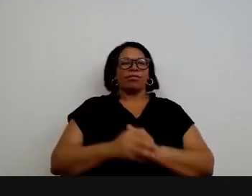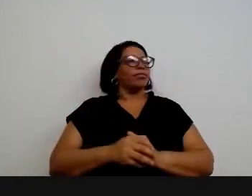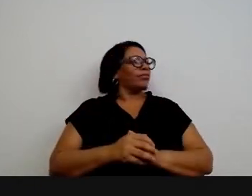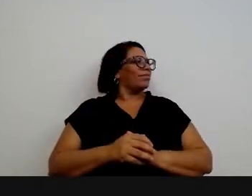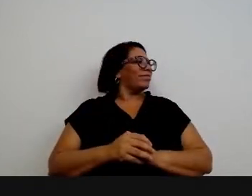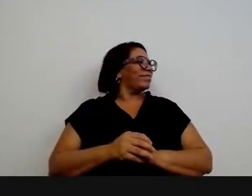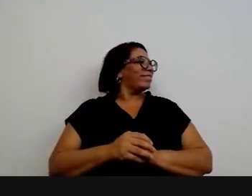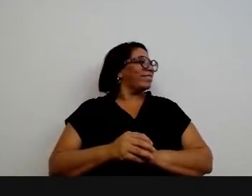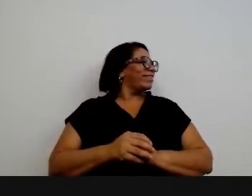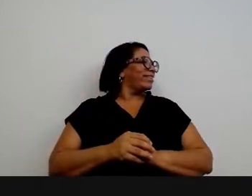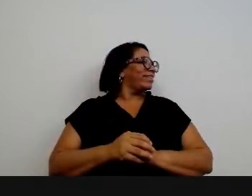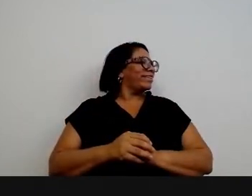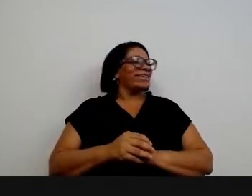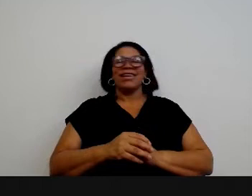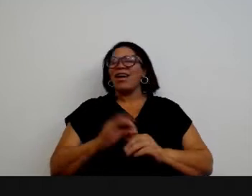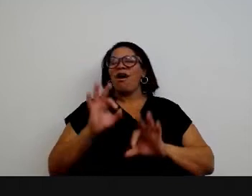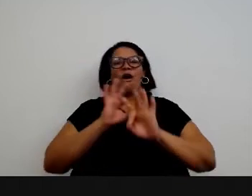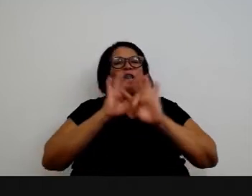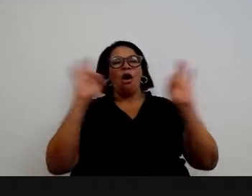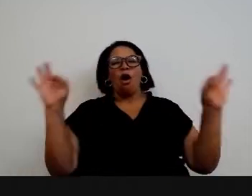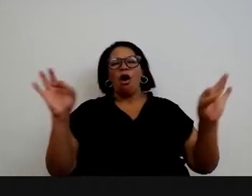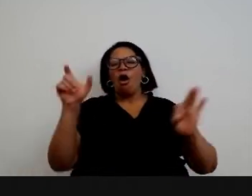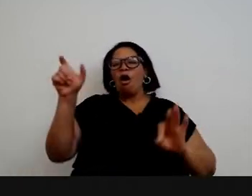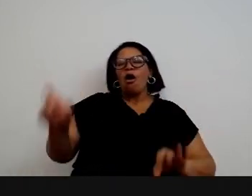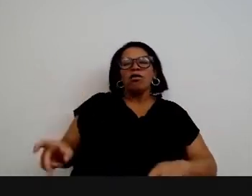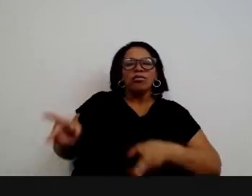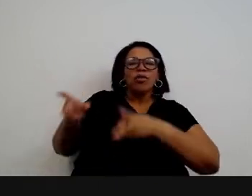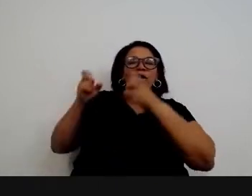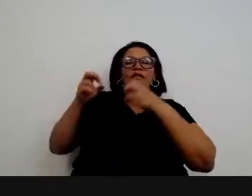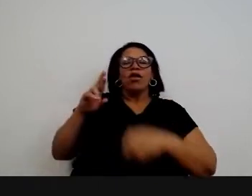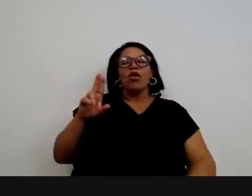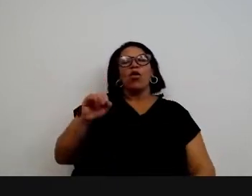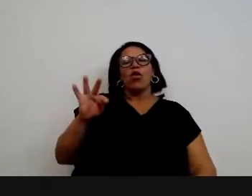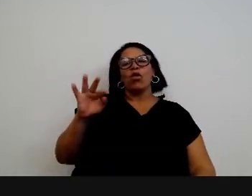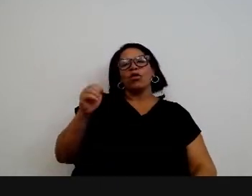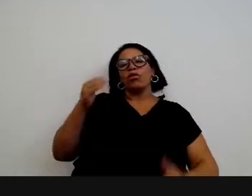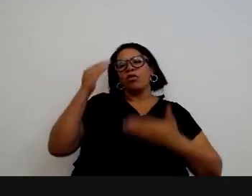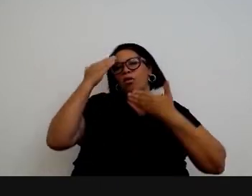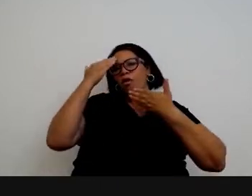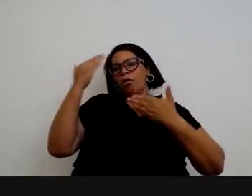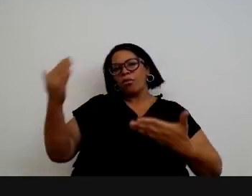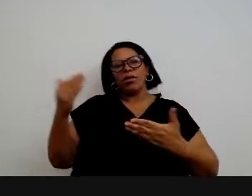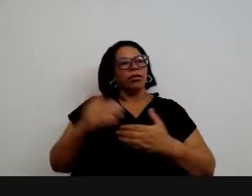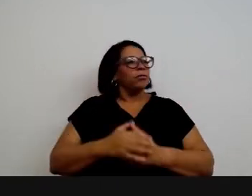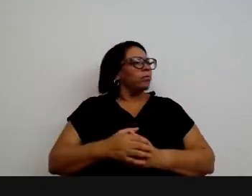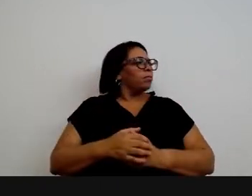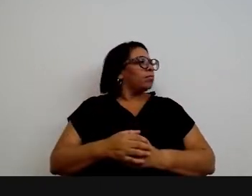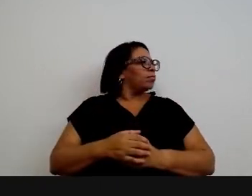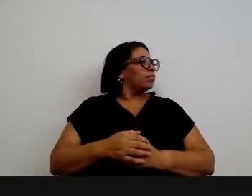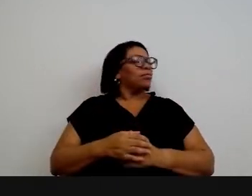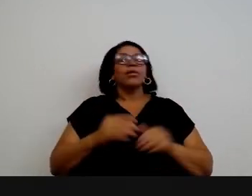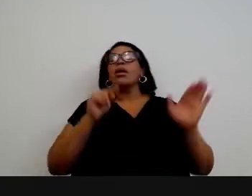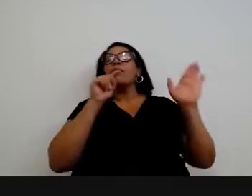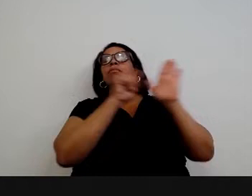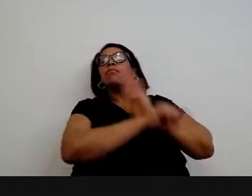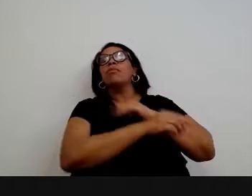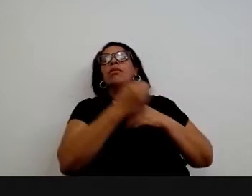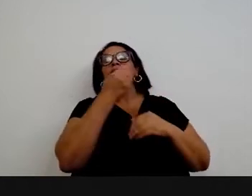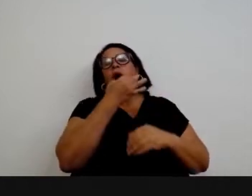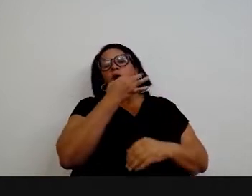Cori? Como quem respira, né? Que coisa boa, Ruth, te ouvir, viu? Muito obrigada. E você, Humberto, o que você acha